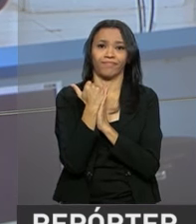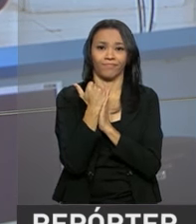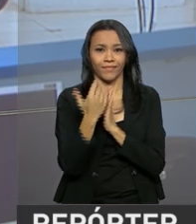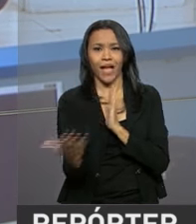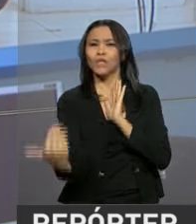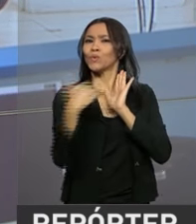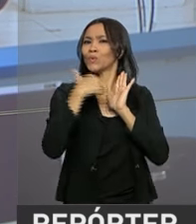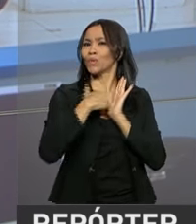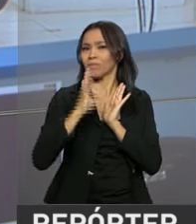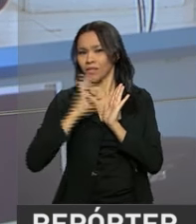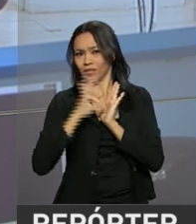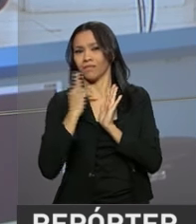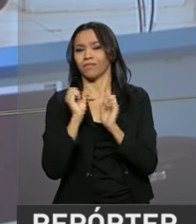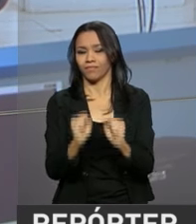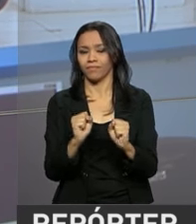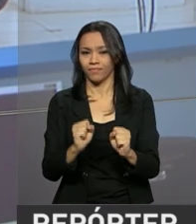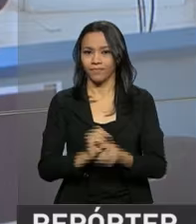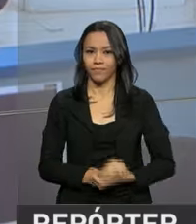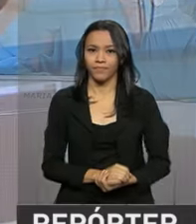das últimas inscrições.